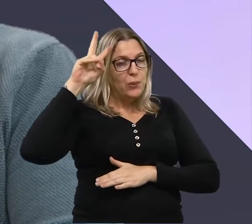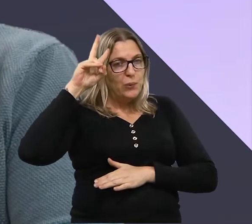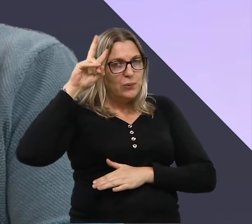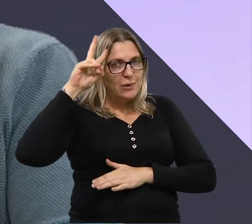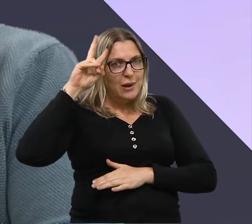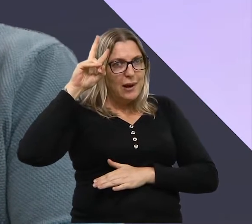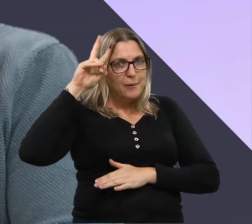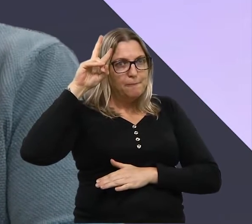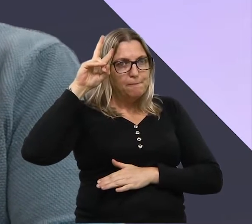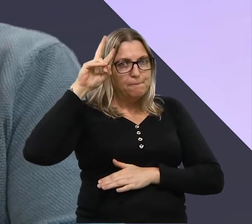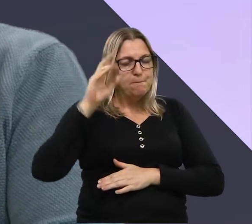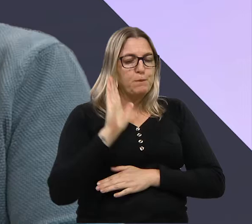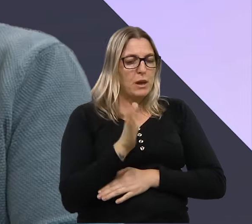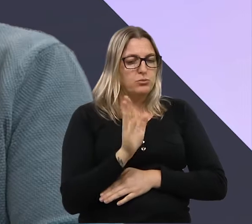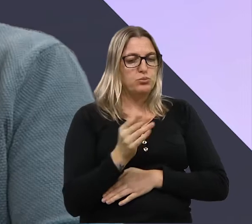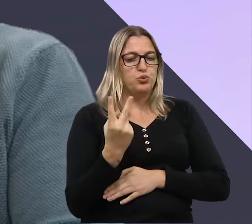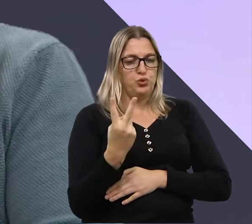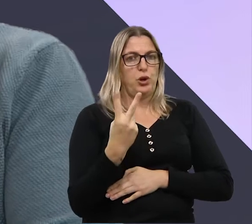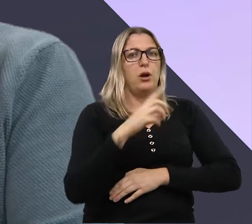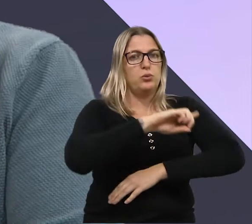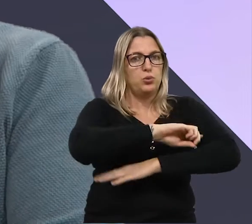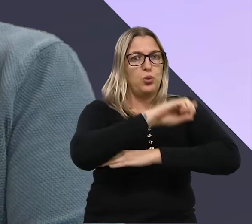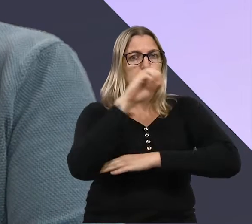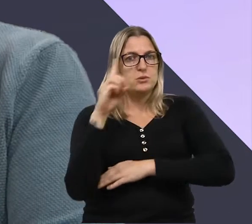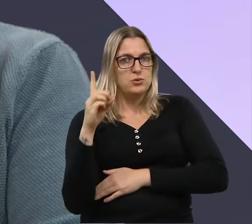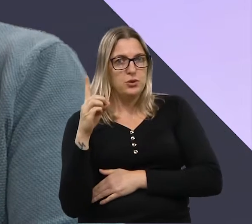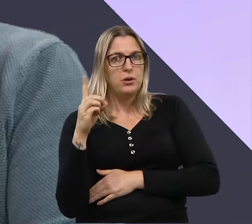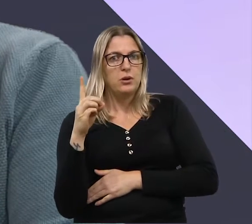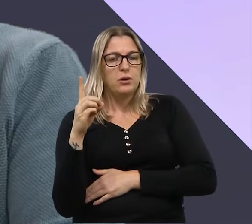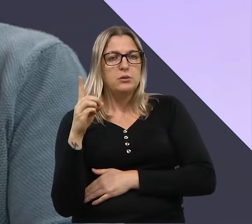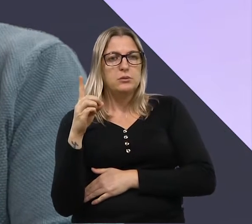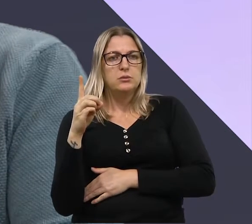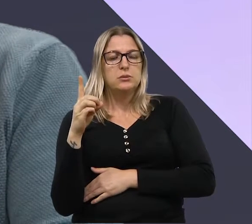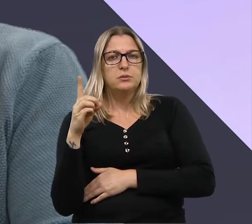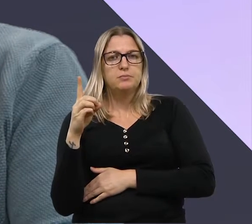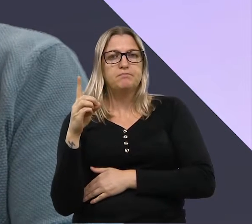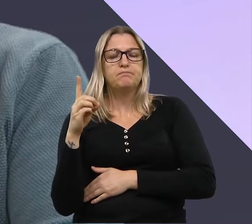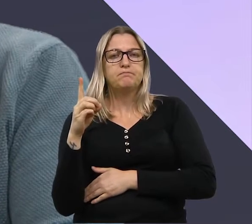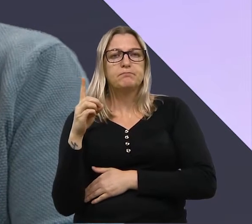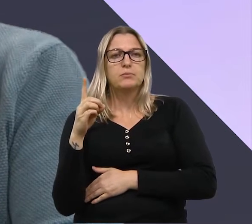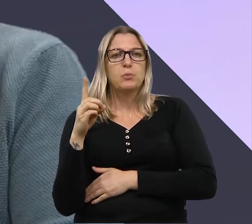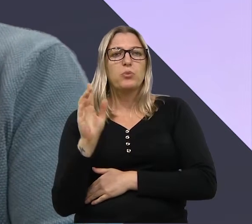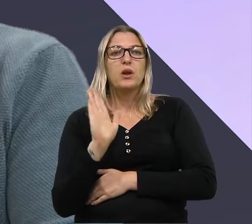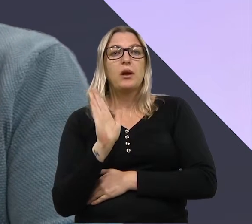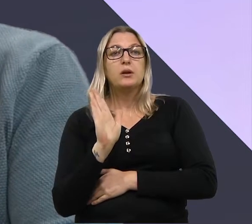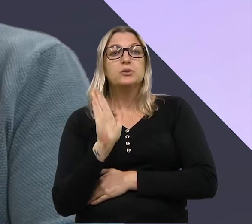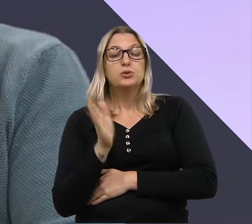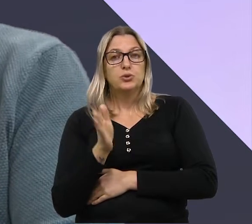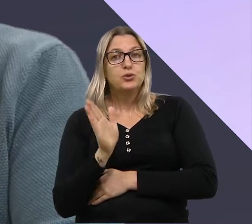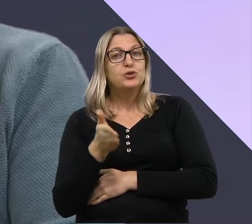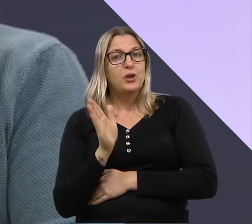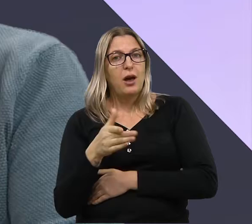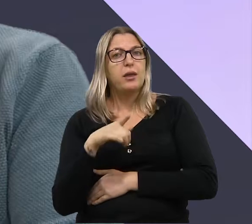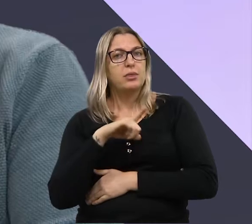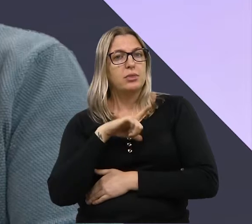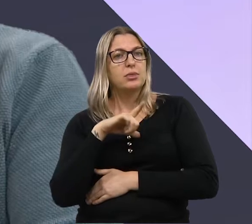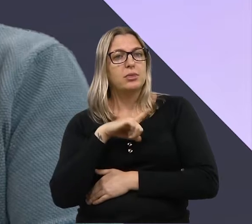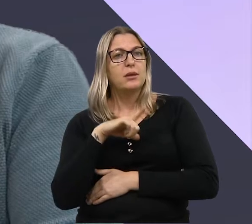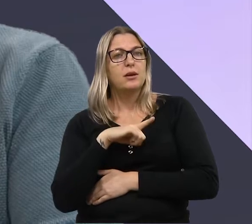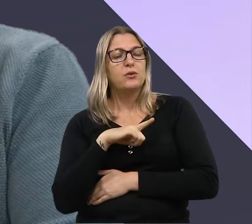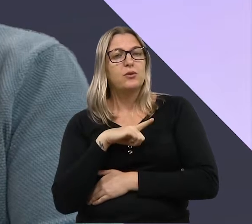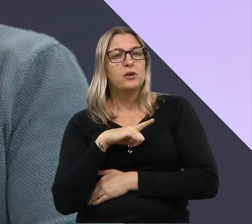segunda-feira né E hoje nós já temos assim dois dias desse projeto sendo